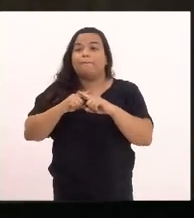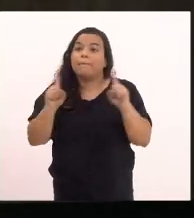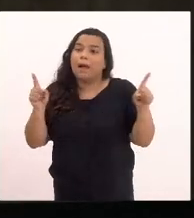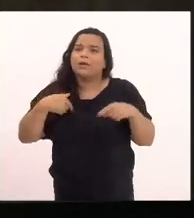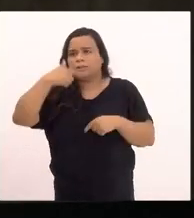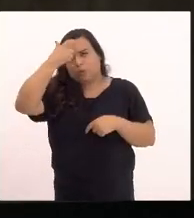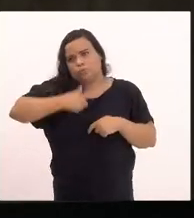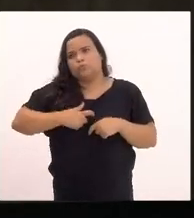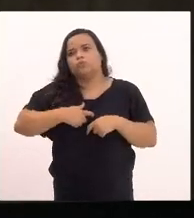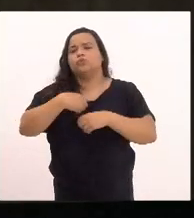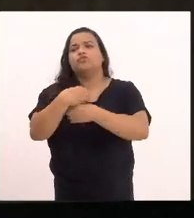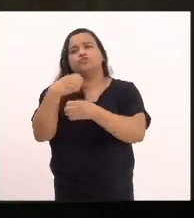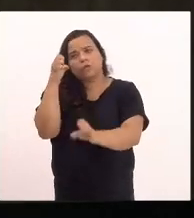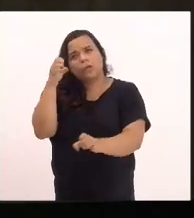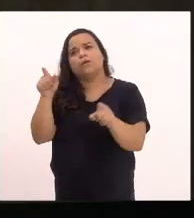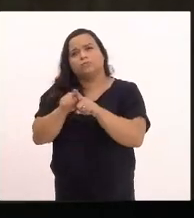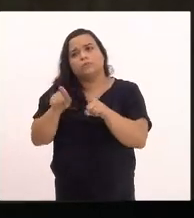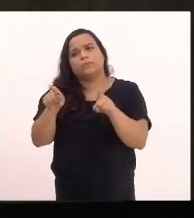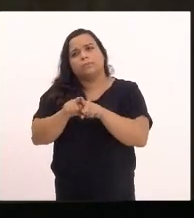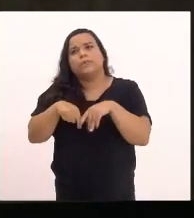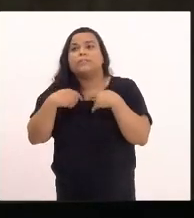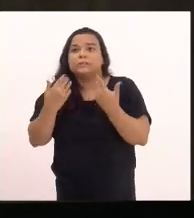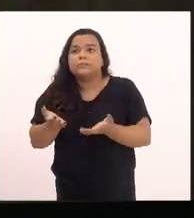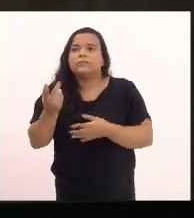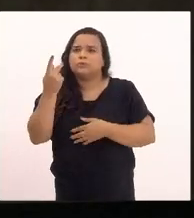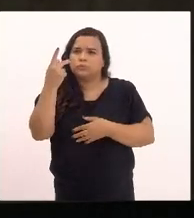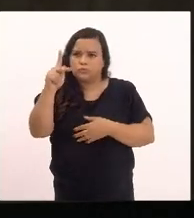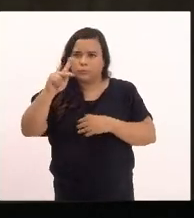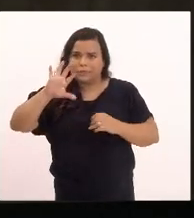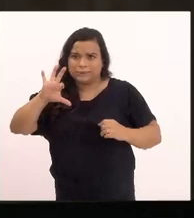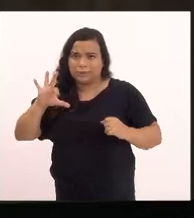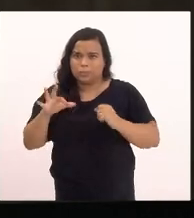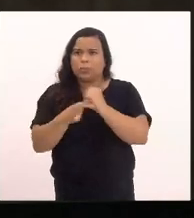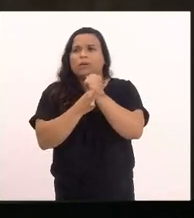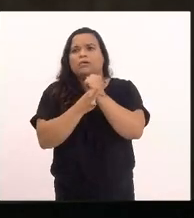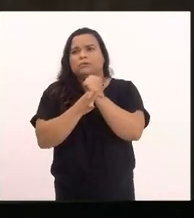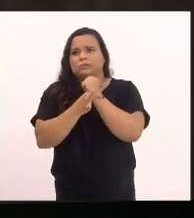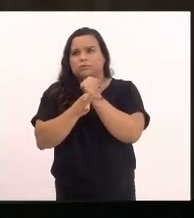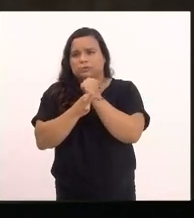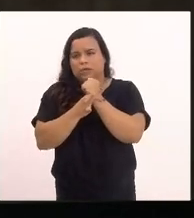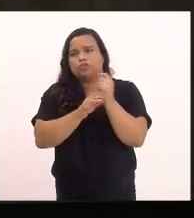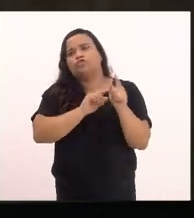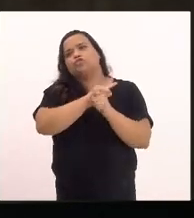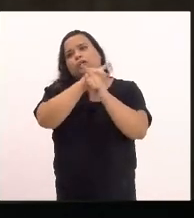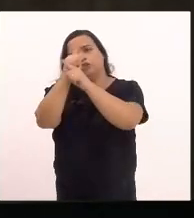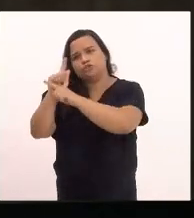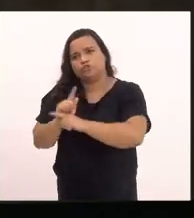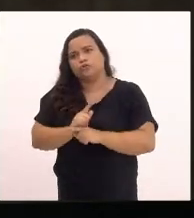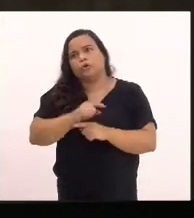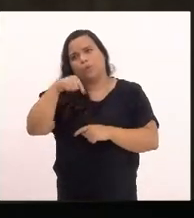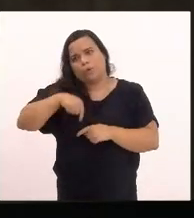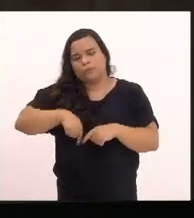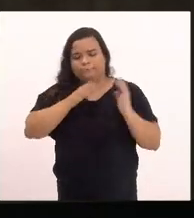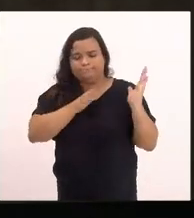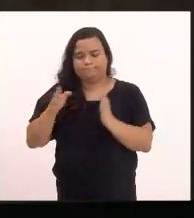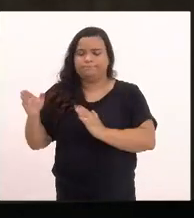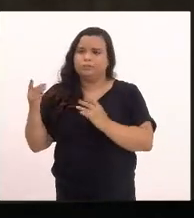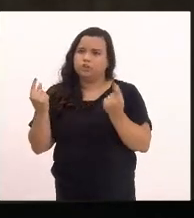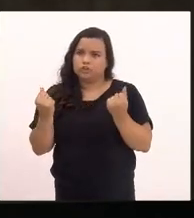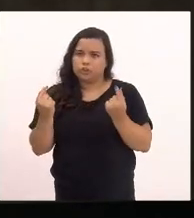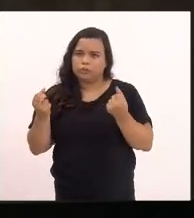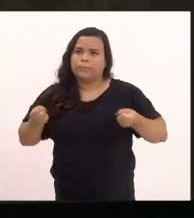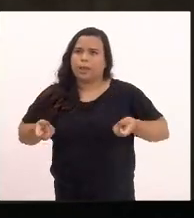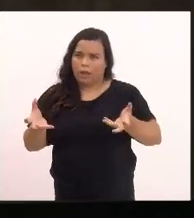engenheiro. Então, para sua segurança como gestor e ordenador de